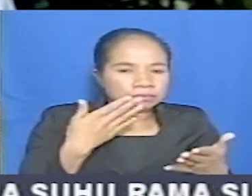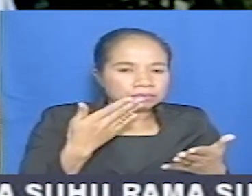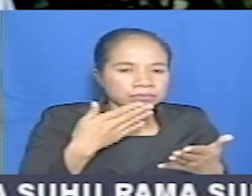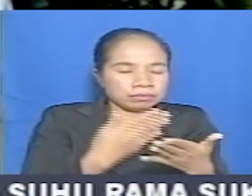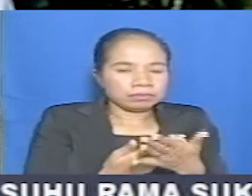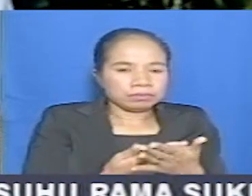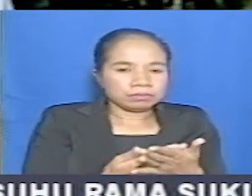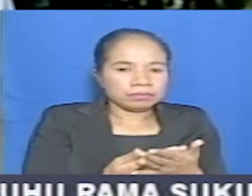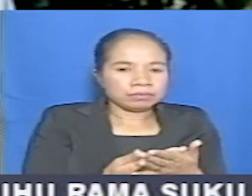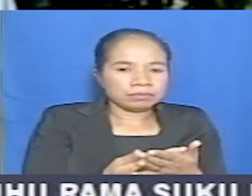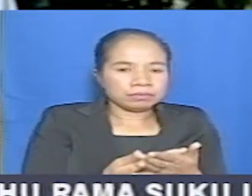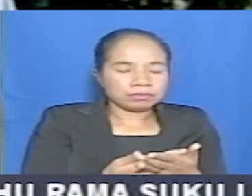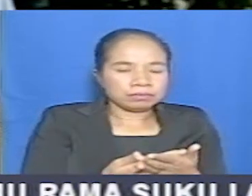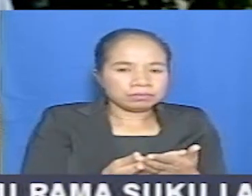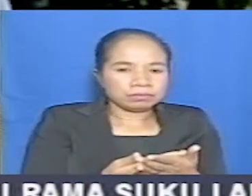te decidi de